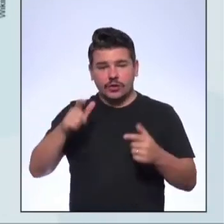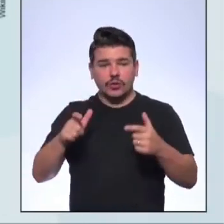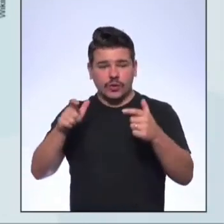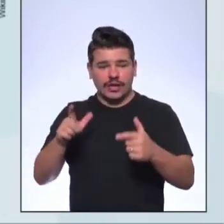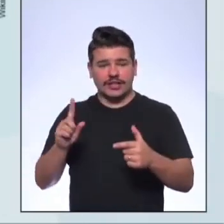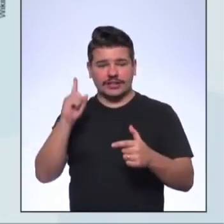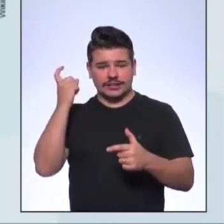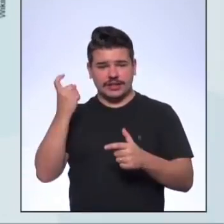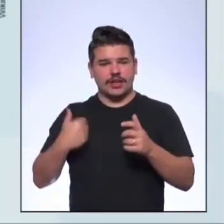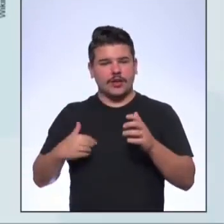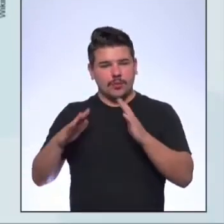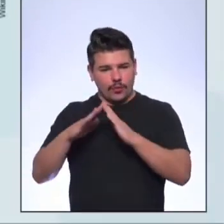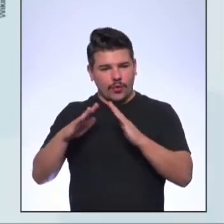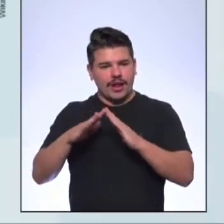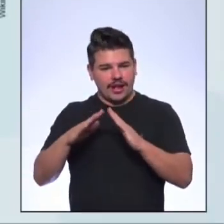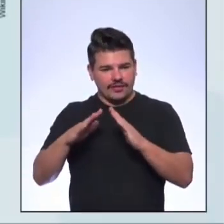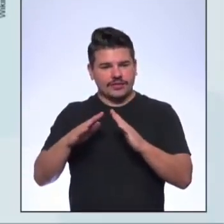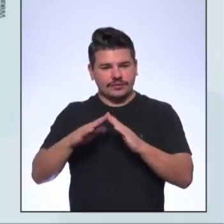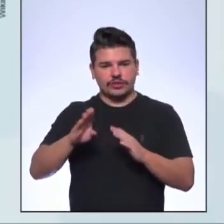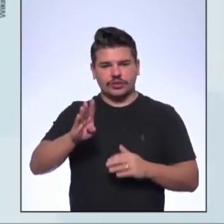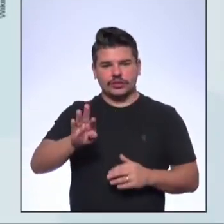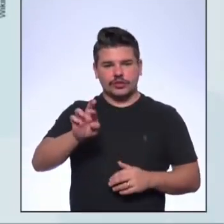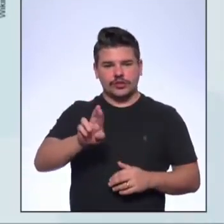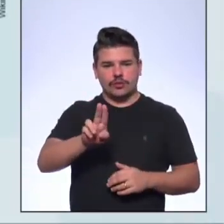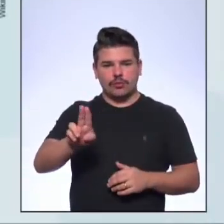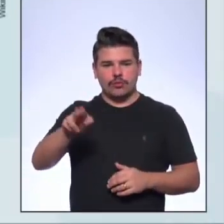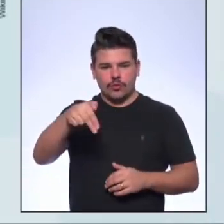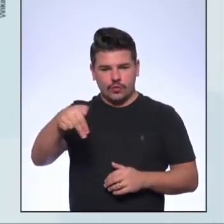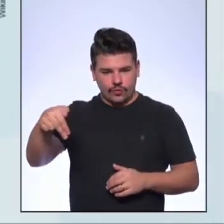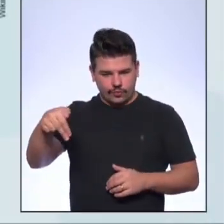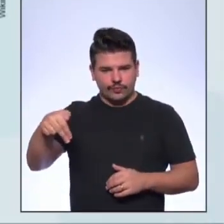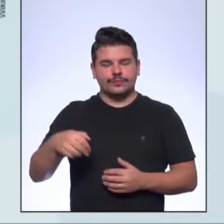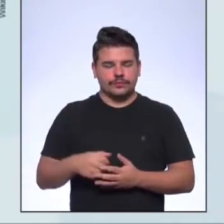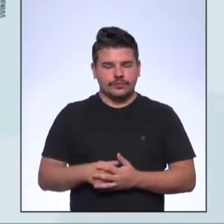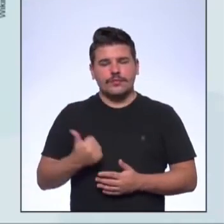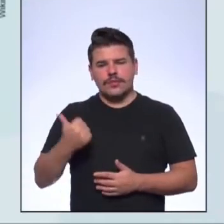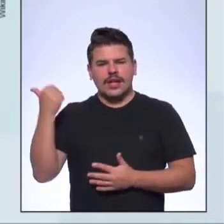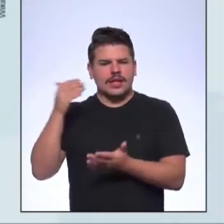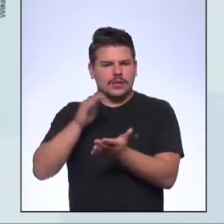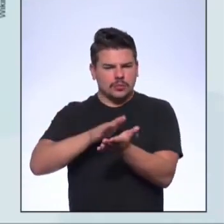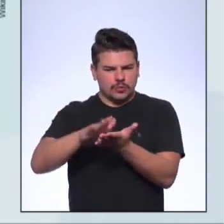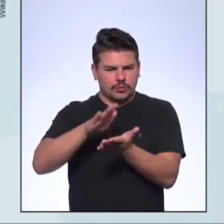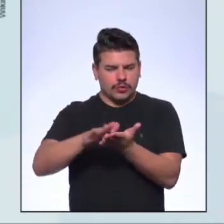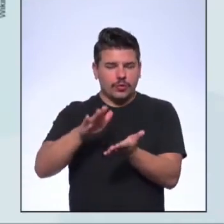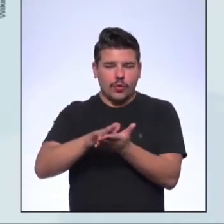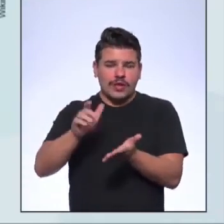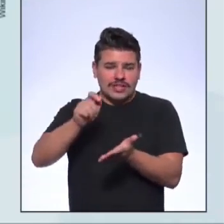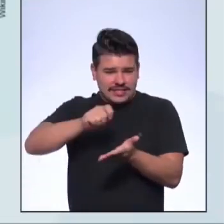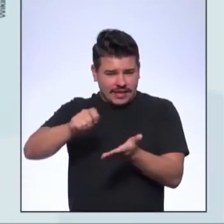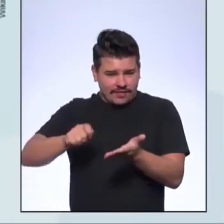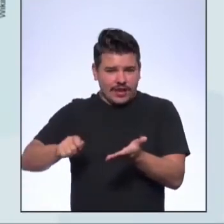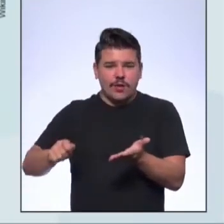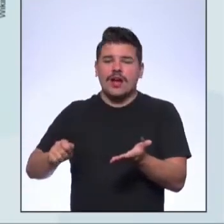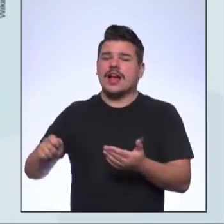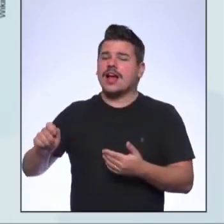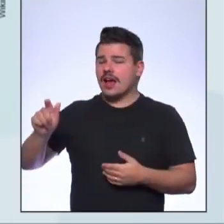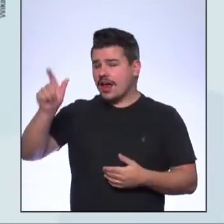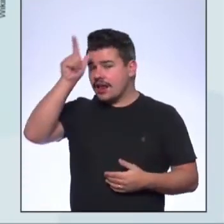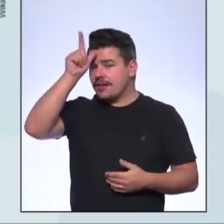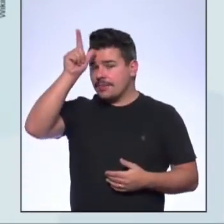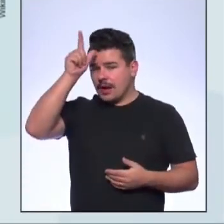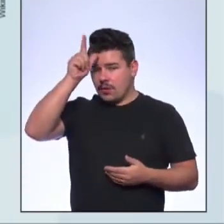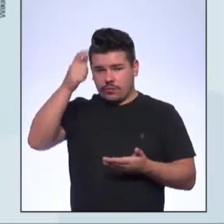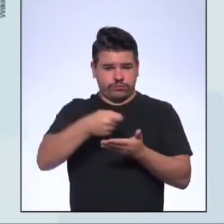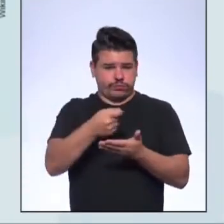se encontrava. Só que assim, ele publicou isso em alemão. Então a difusão desse